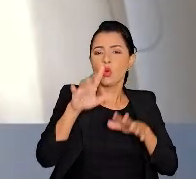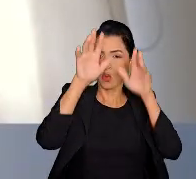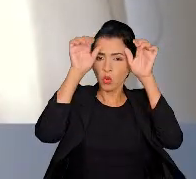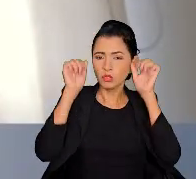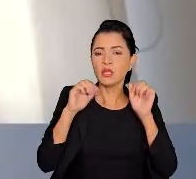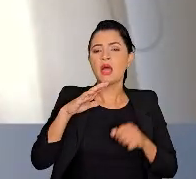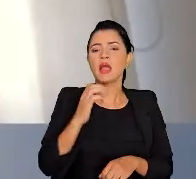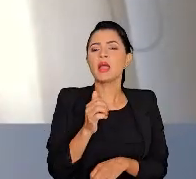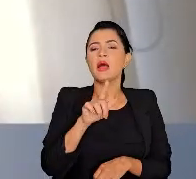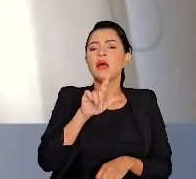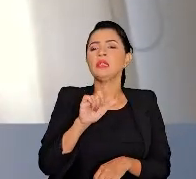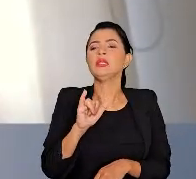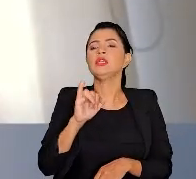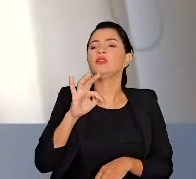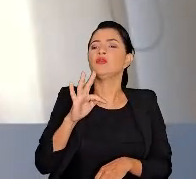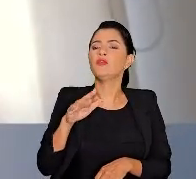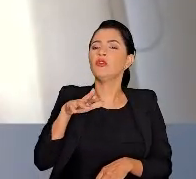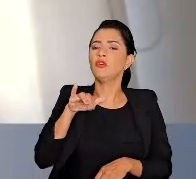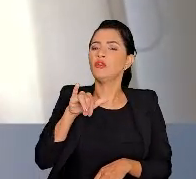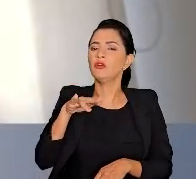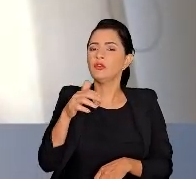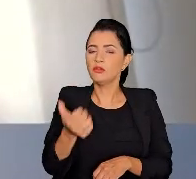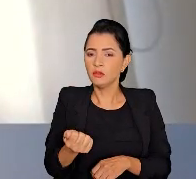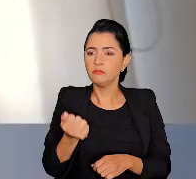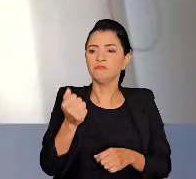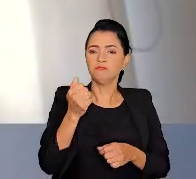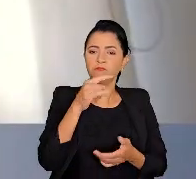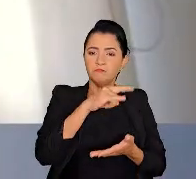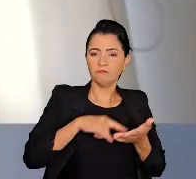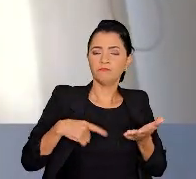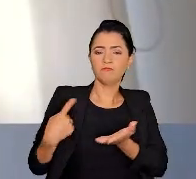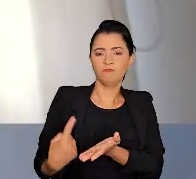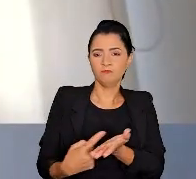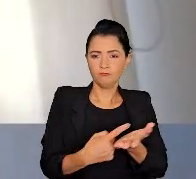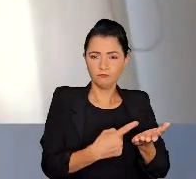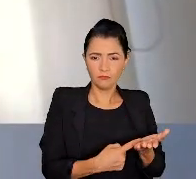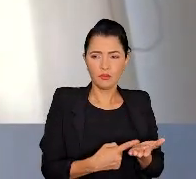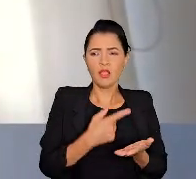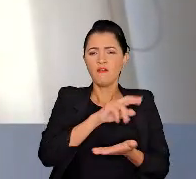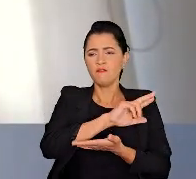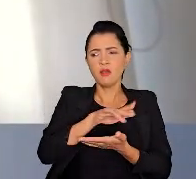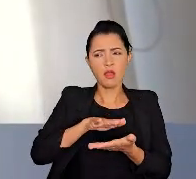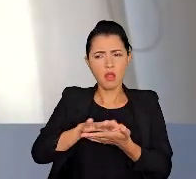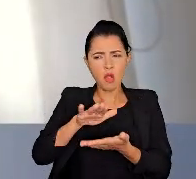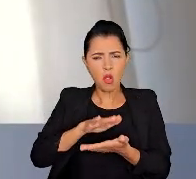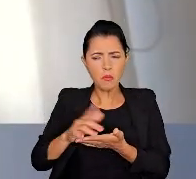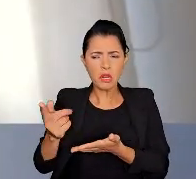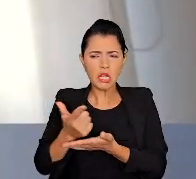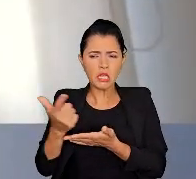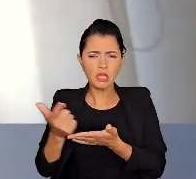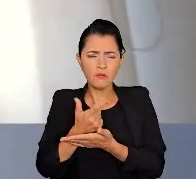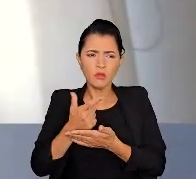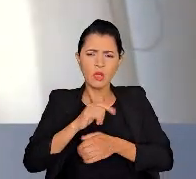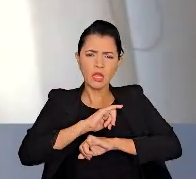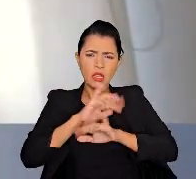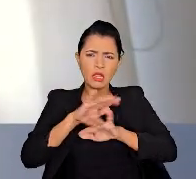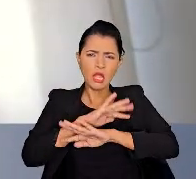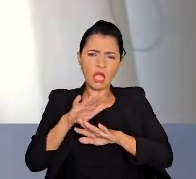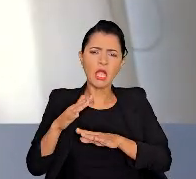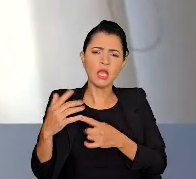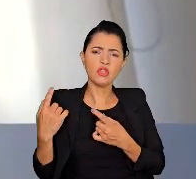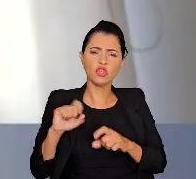Califórnia. Edição e publicação de obras escritas veiculando ideias antissemitas que buscam resgatar e